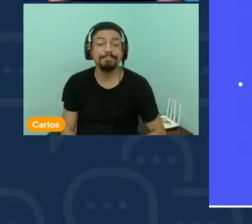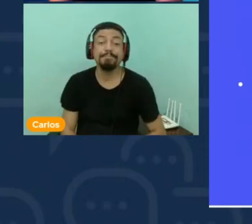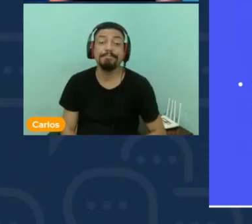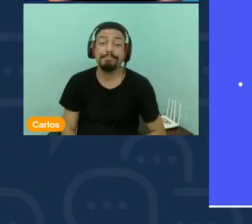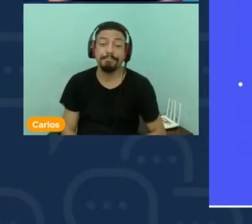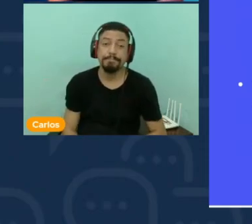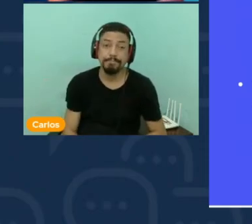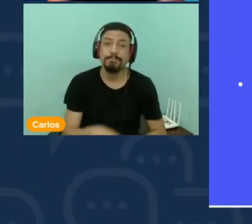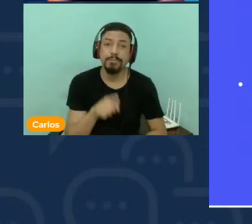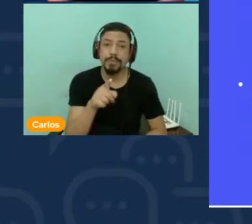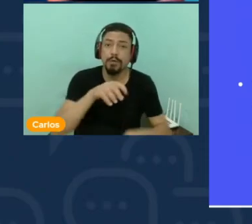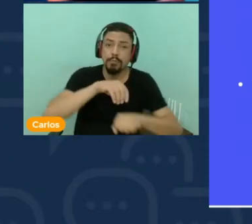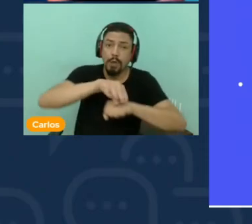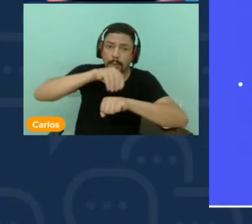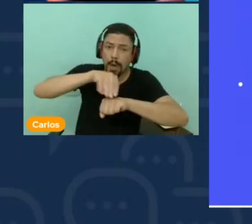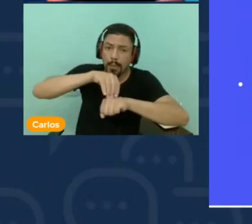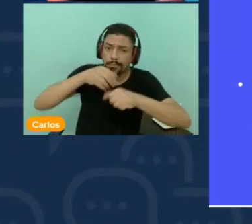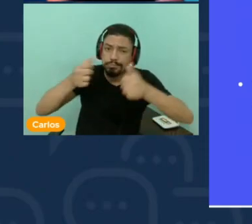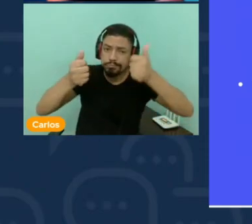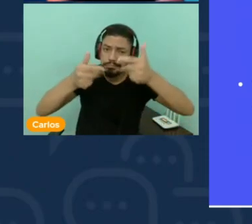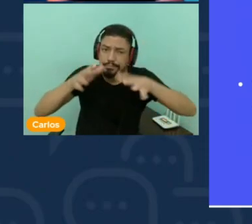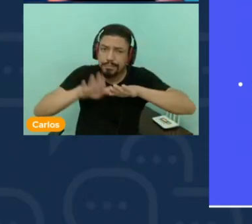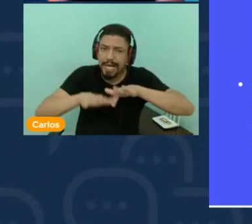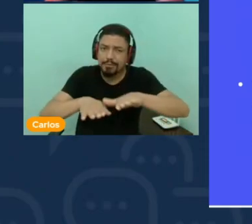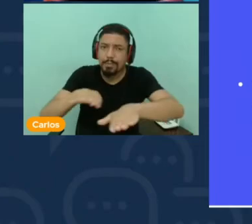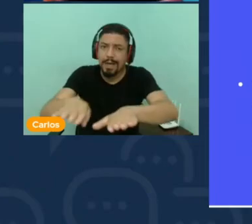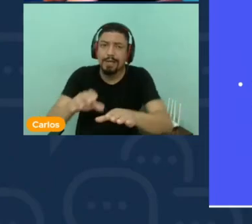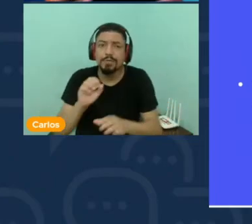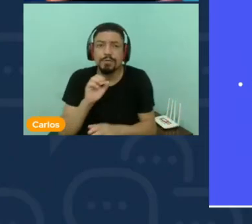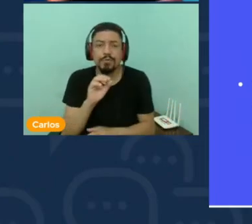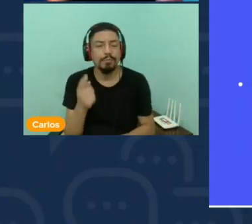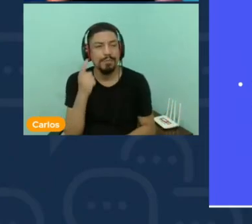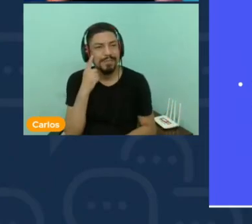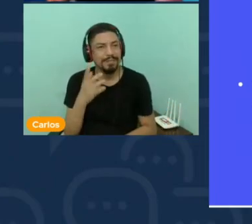vai fornecer recomendações para você. Ou,